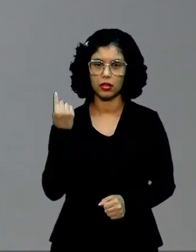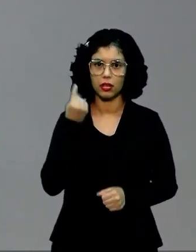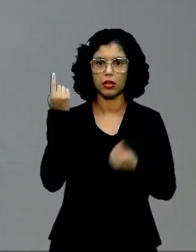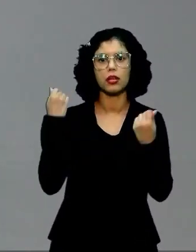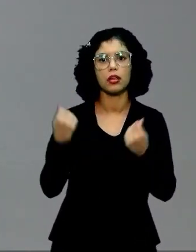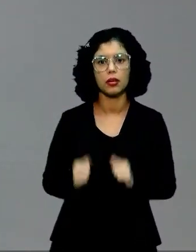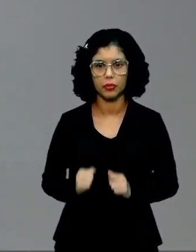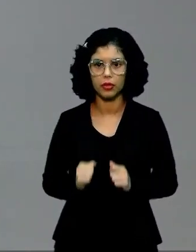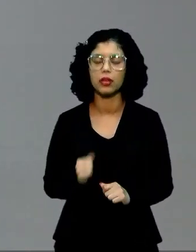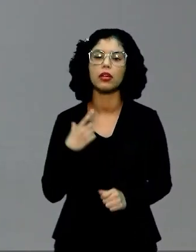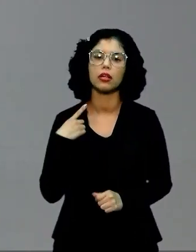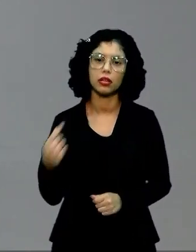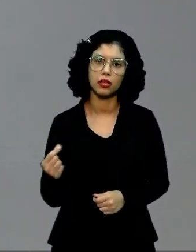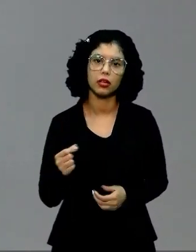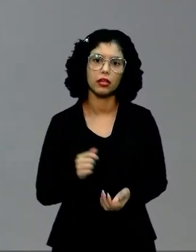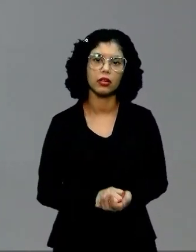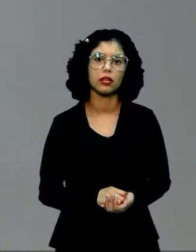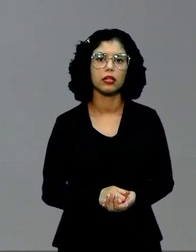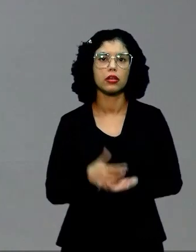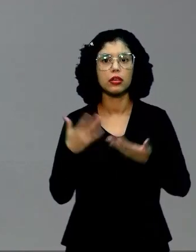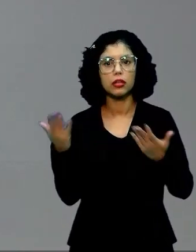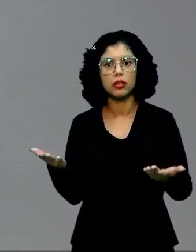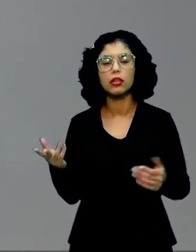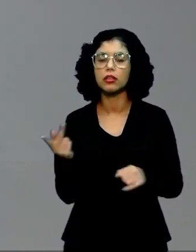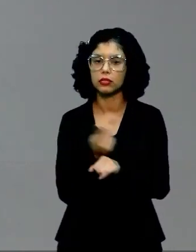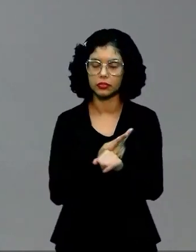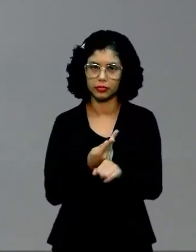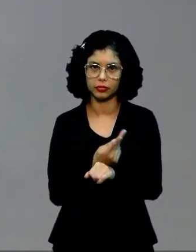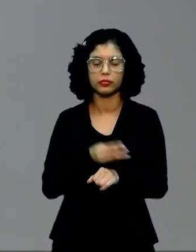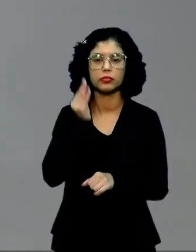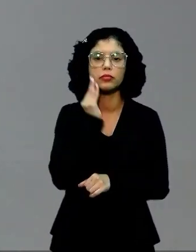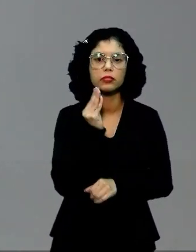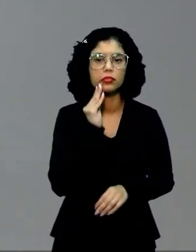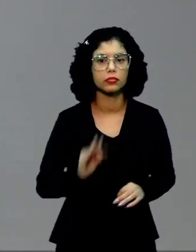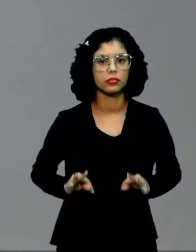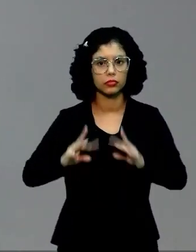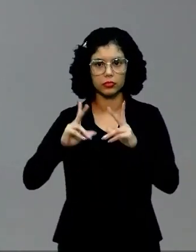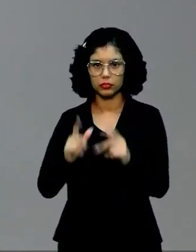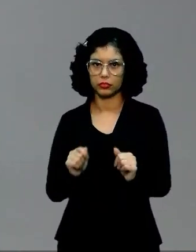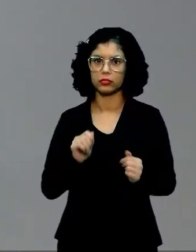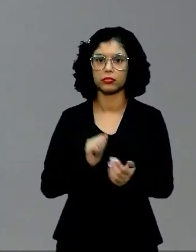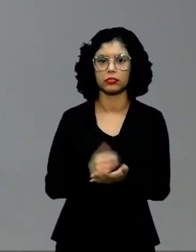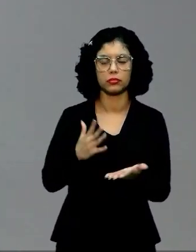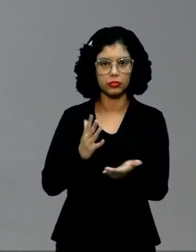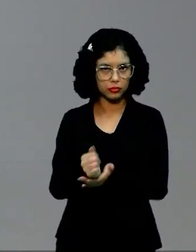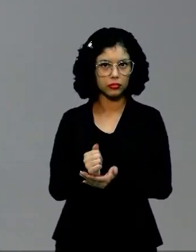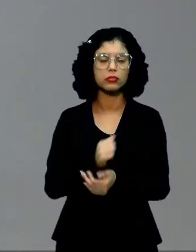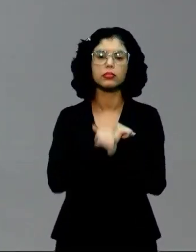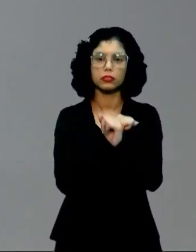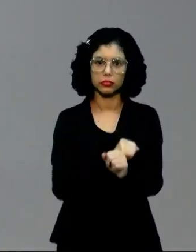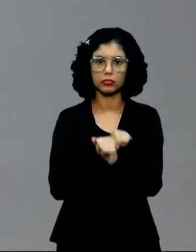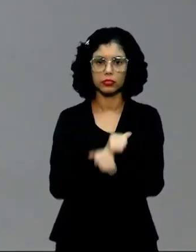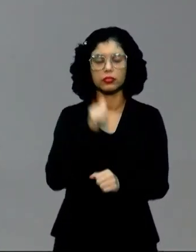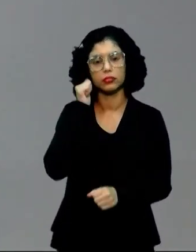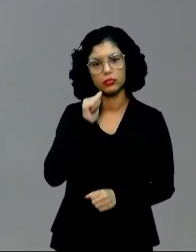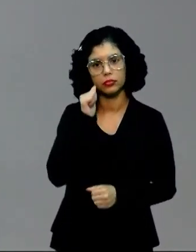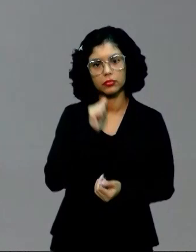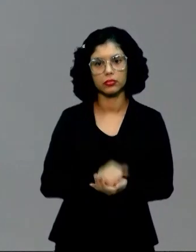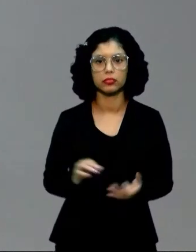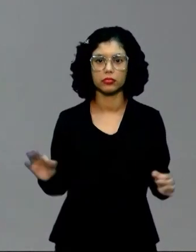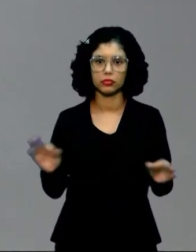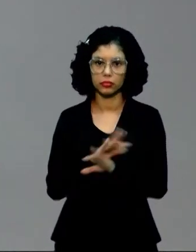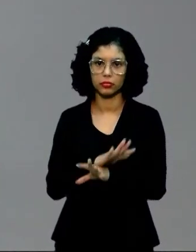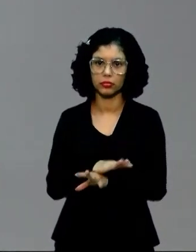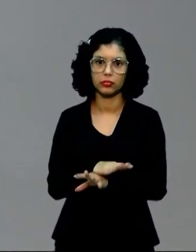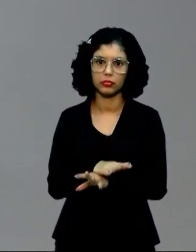ele poderia sair daquela situação. Então ele tenta de todas as formas capturar essa moça e